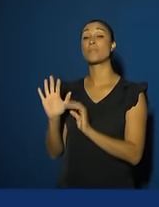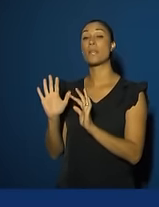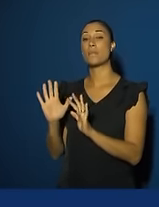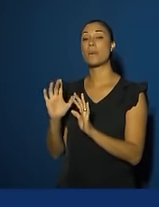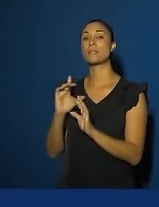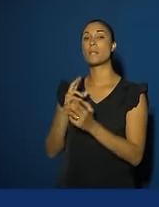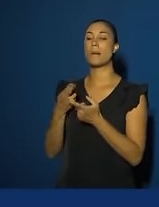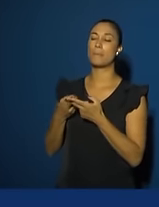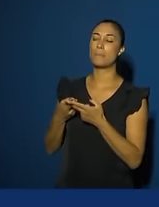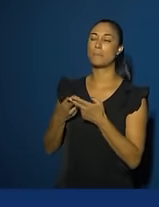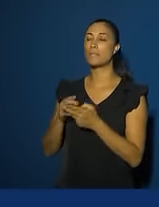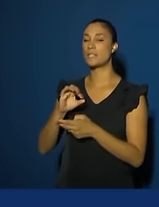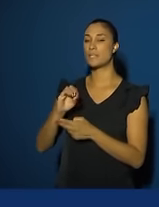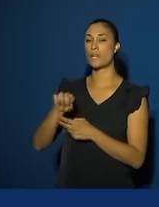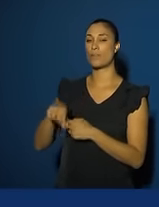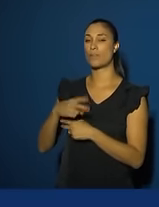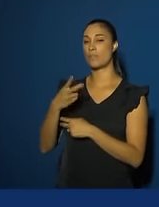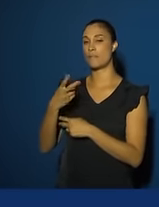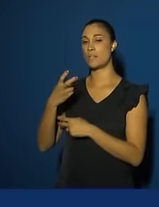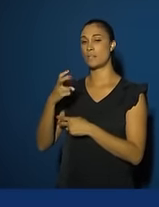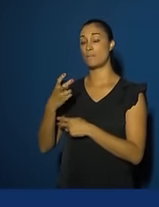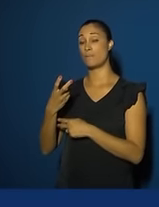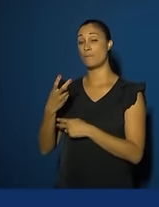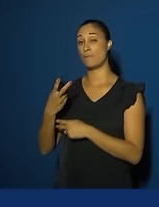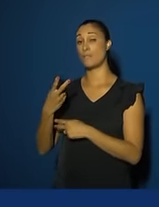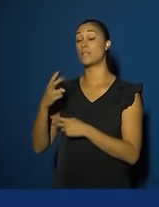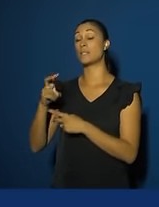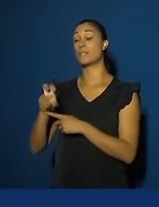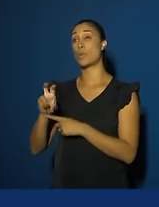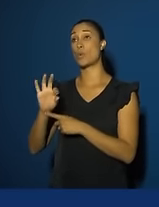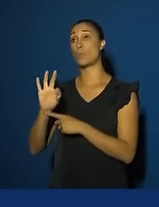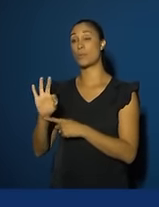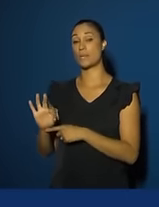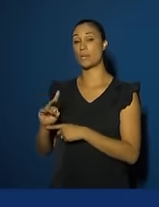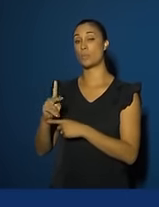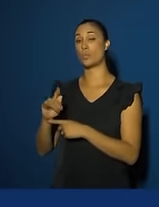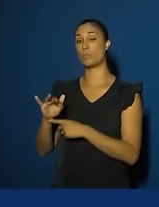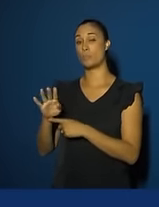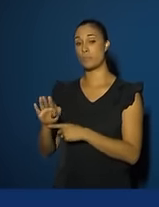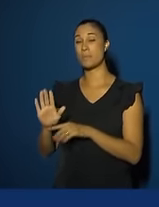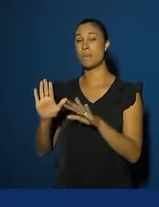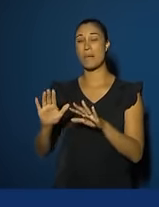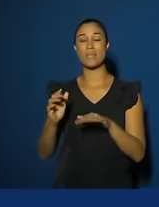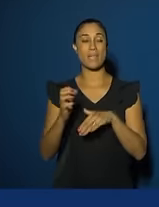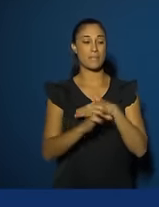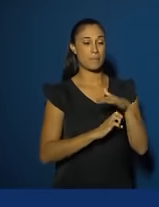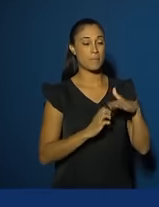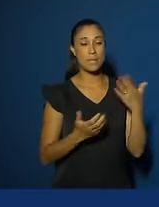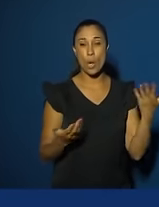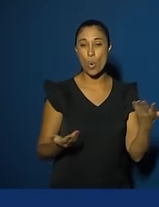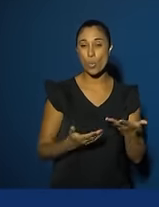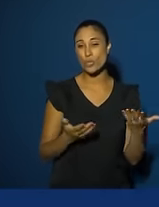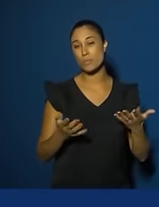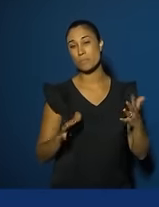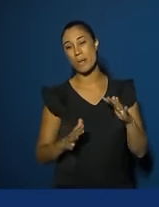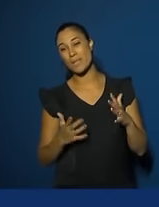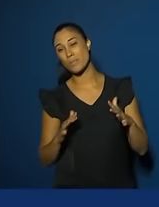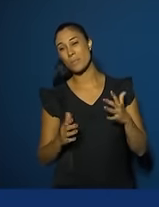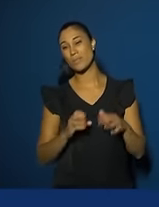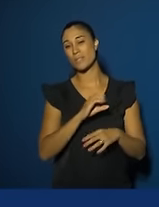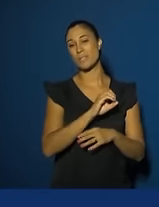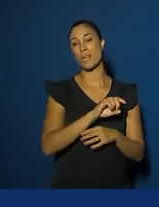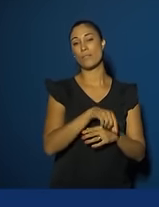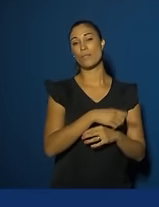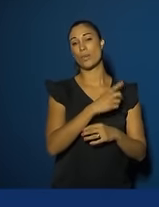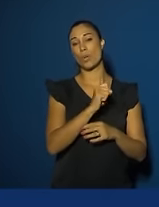uma tolerância de 0,25% do PIB mas o mercado estima hoje um déficit mais ou menos na Caça na na casa de